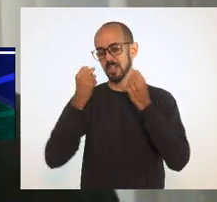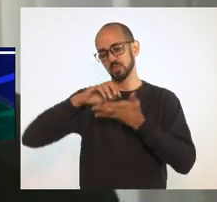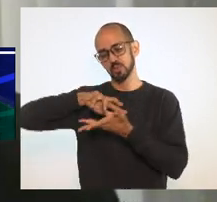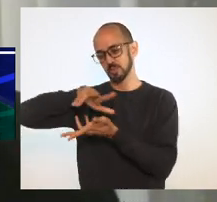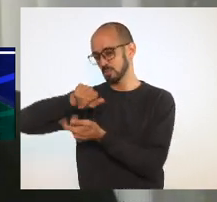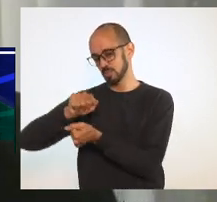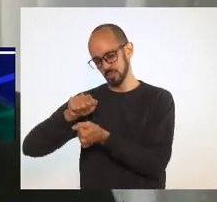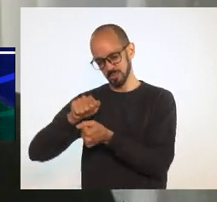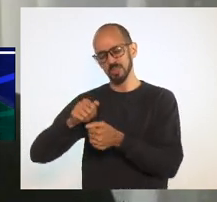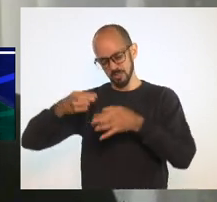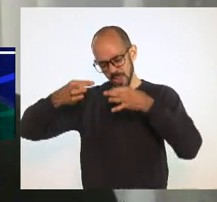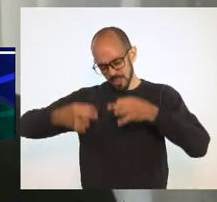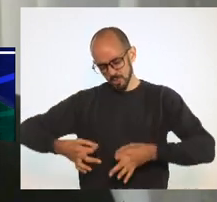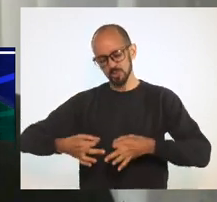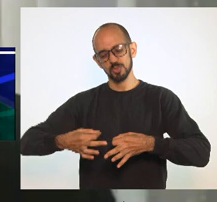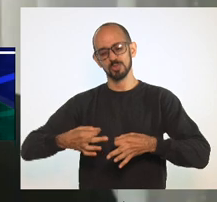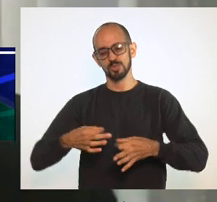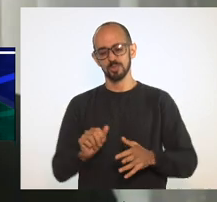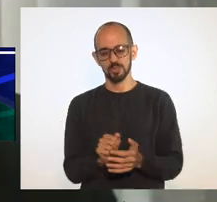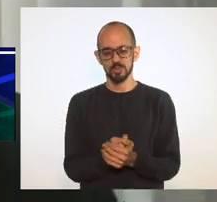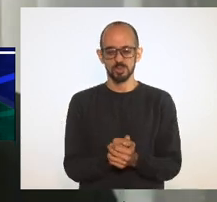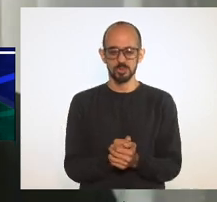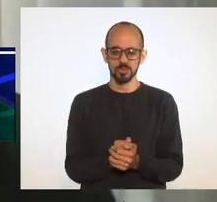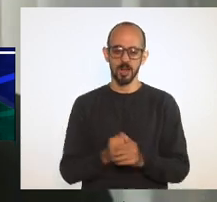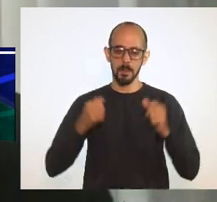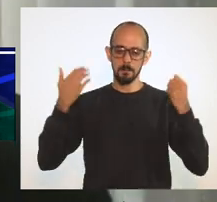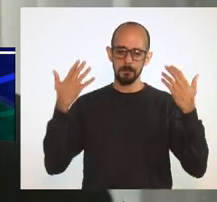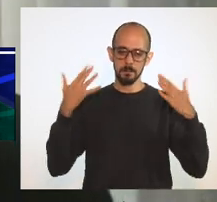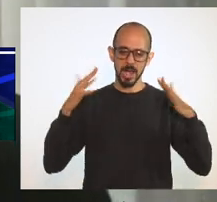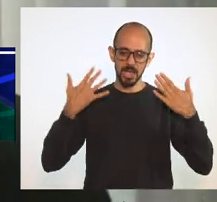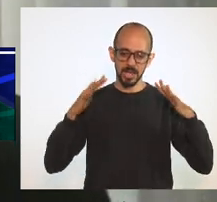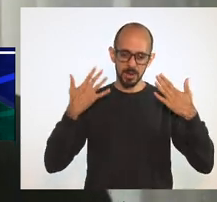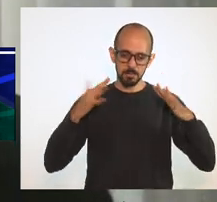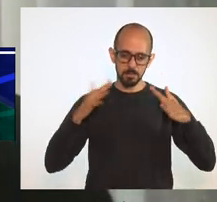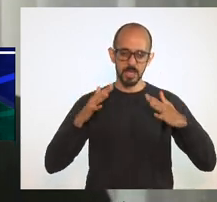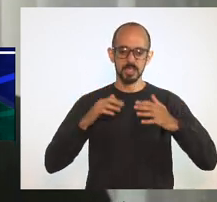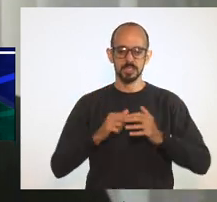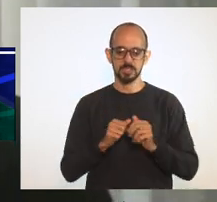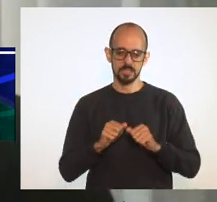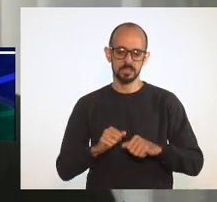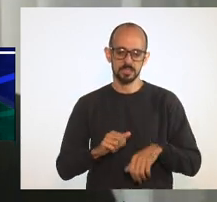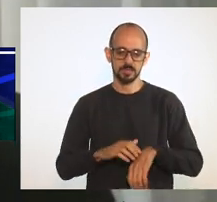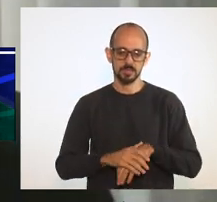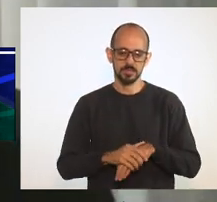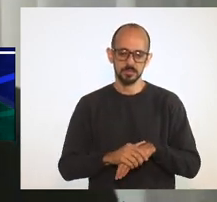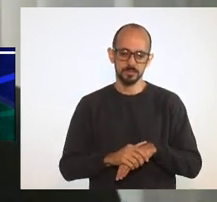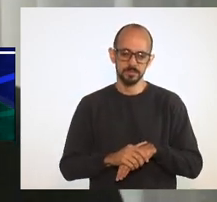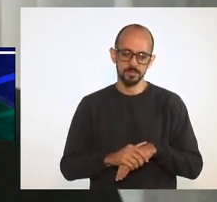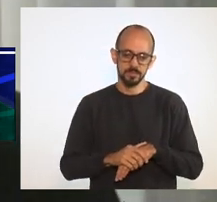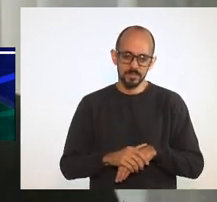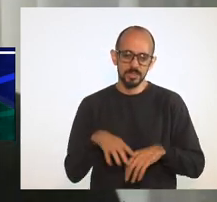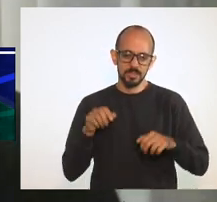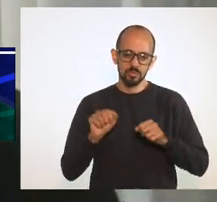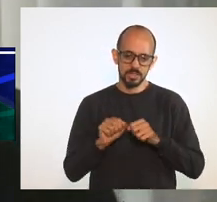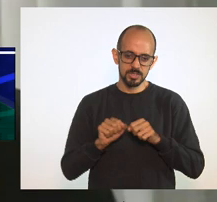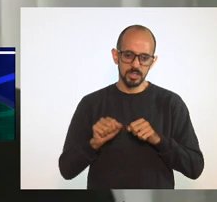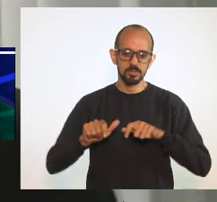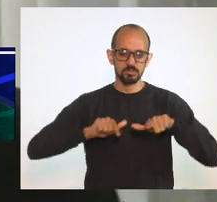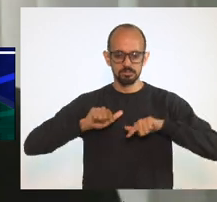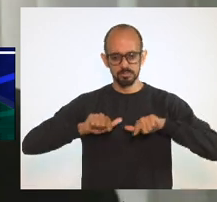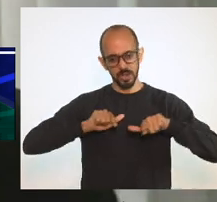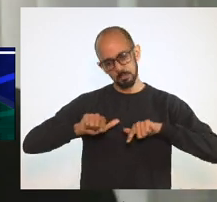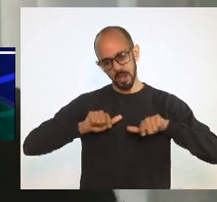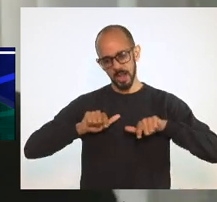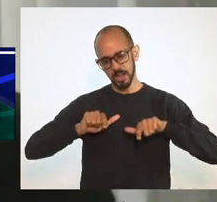Então, nada mais justo de... parabenizar aí ao presidente aí, que tem feito aí um trabalho aí muito,